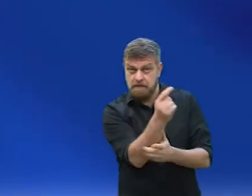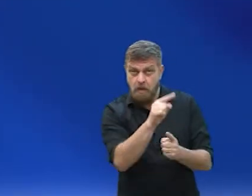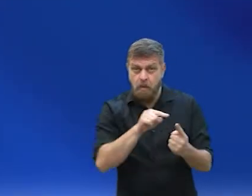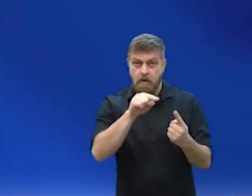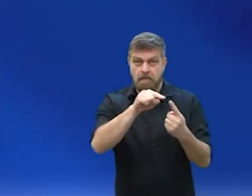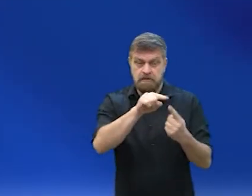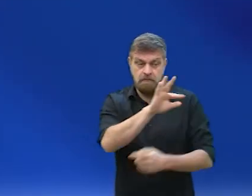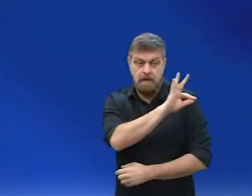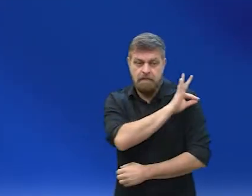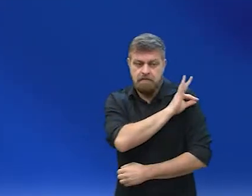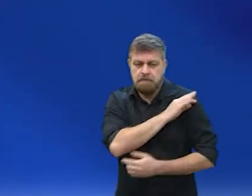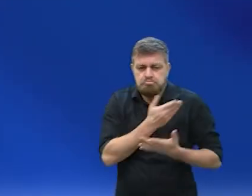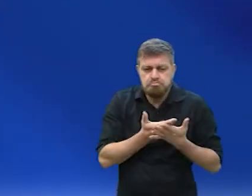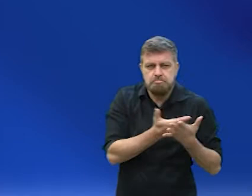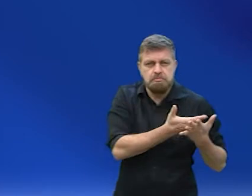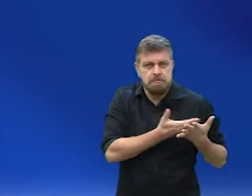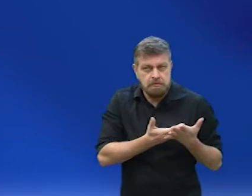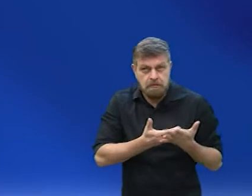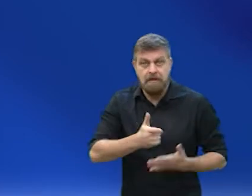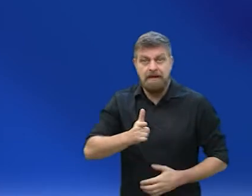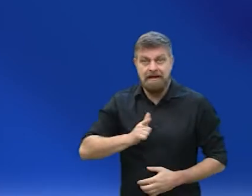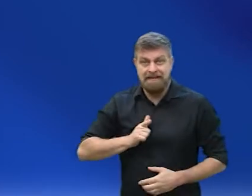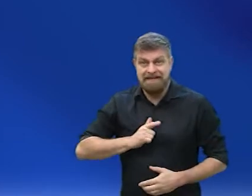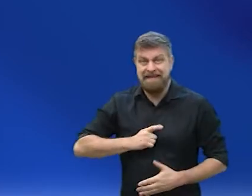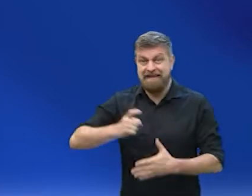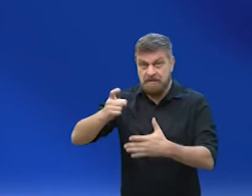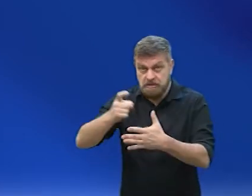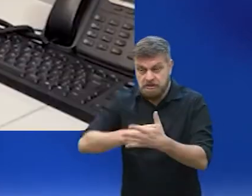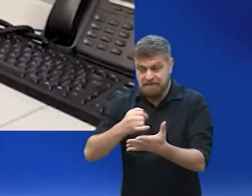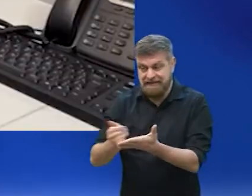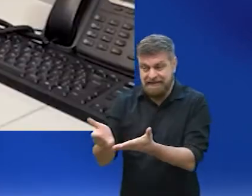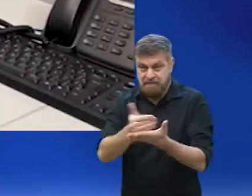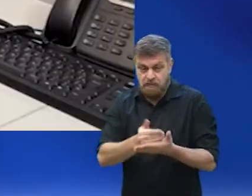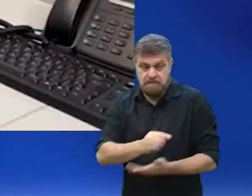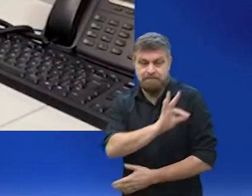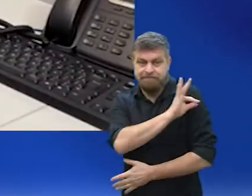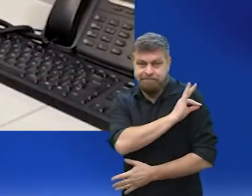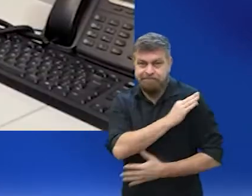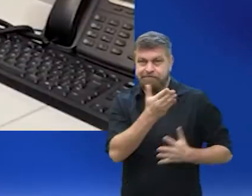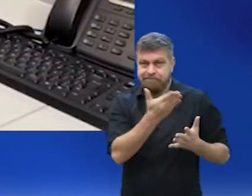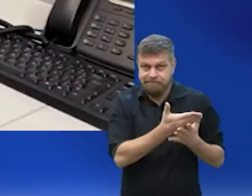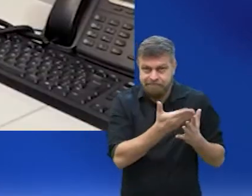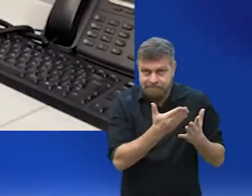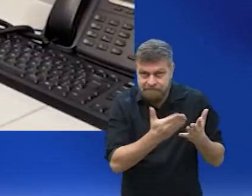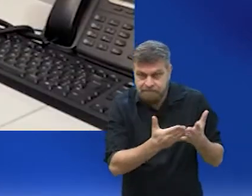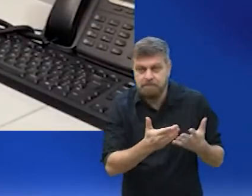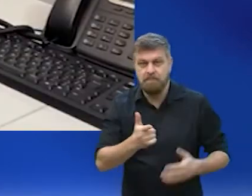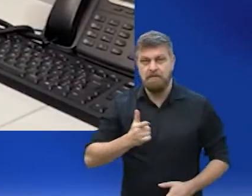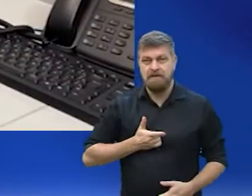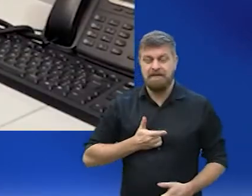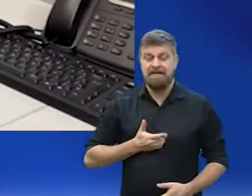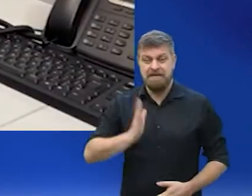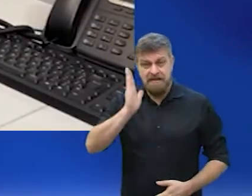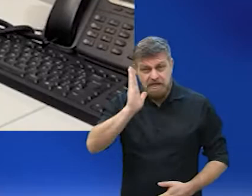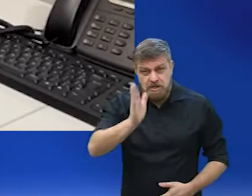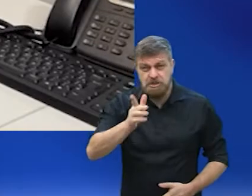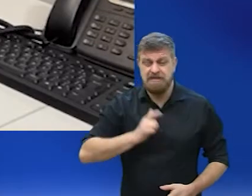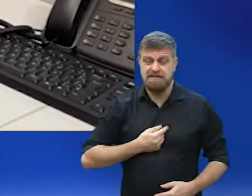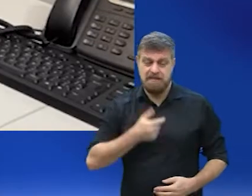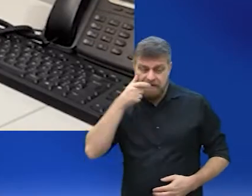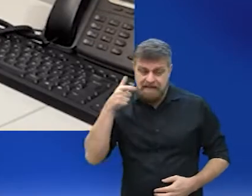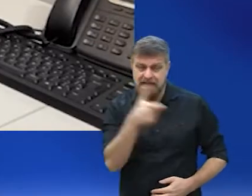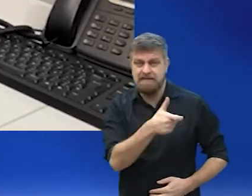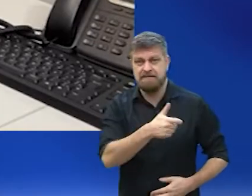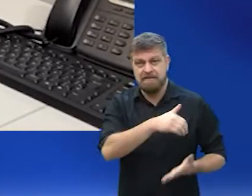que a Prefeitura estude a possibilidade de lançar o Refis este ano. Já estamos no meio do ano e seria muito interessante que